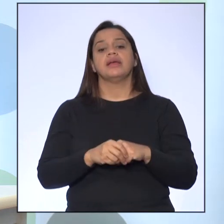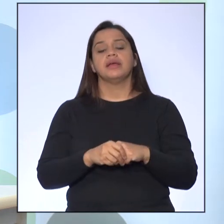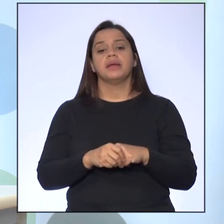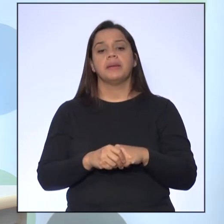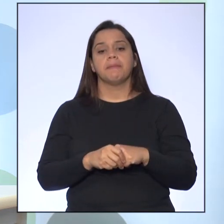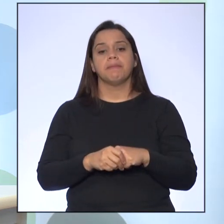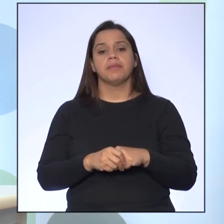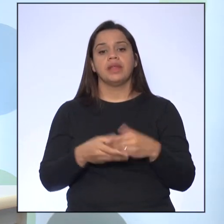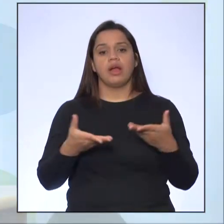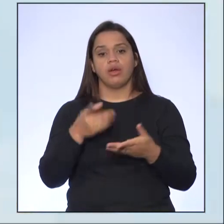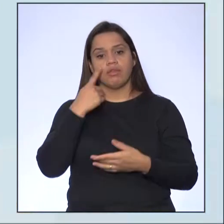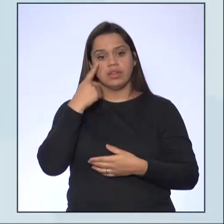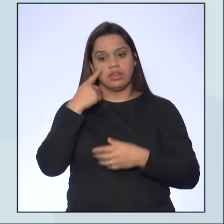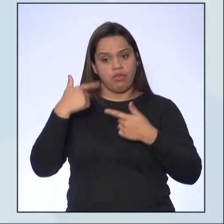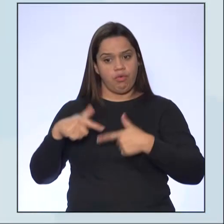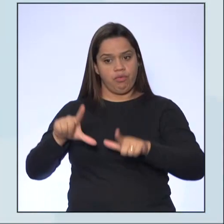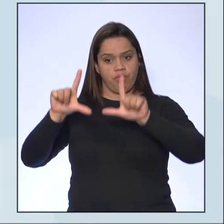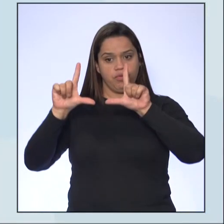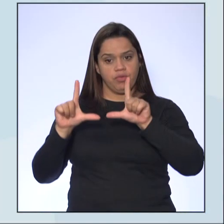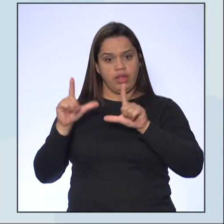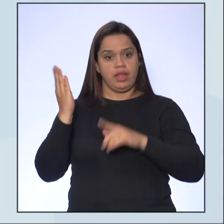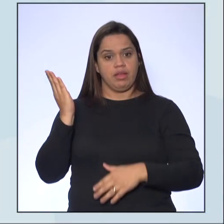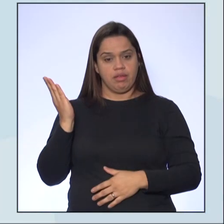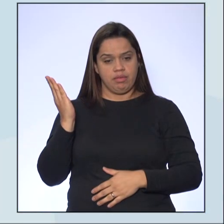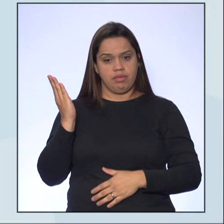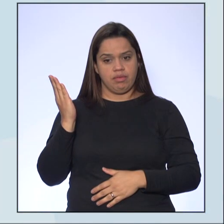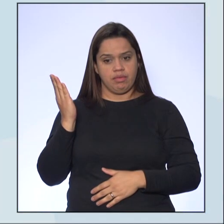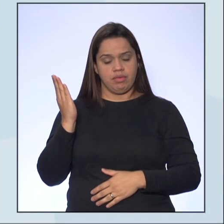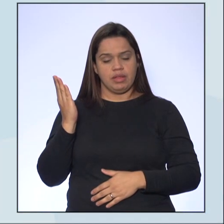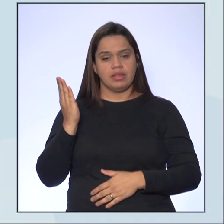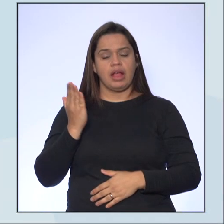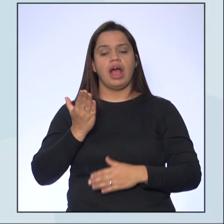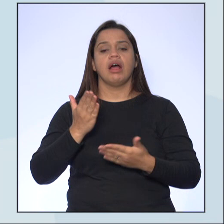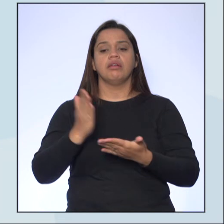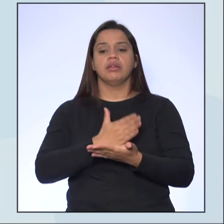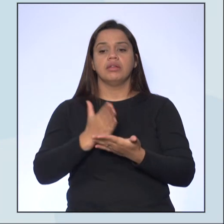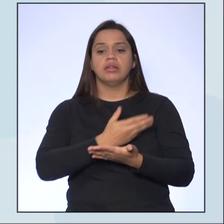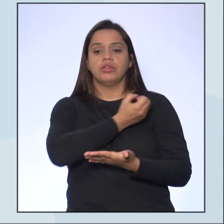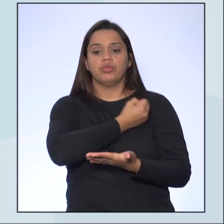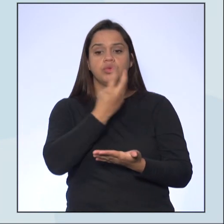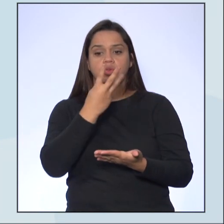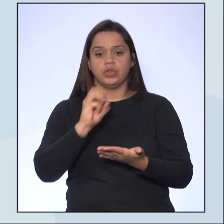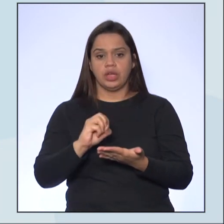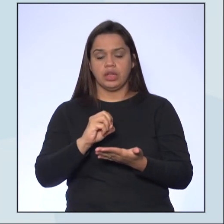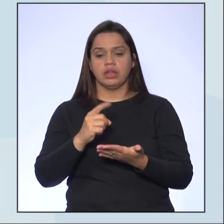aí que vocês vão enxergar na tela, ela tá na página 30 do caderno do aluno de